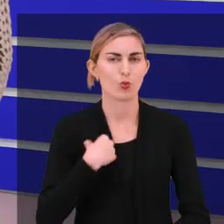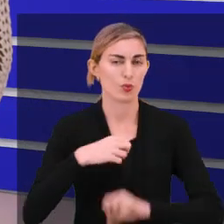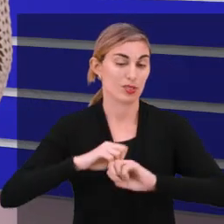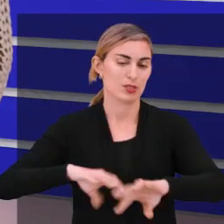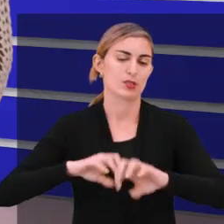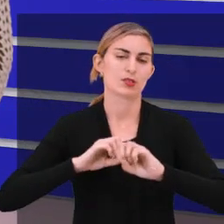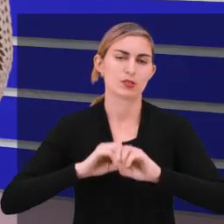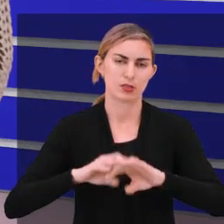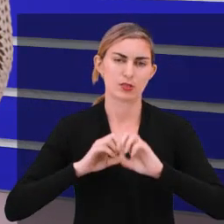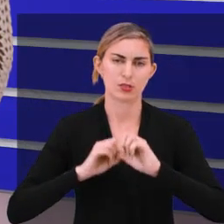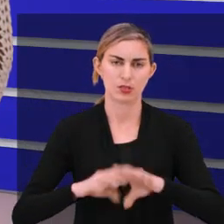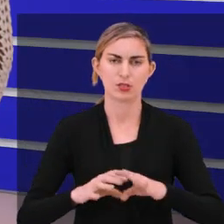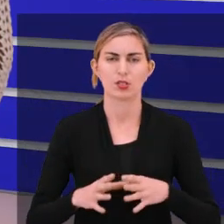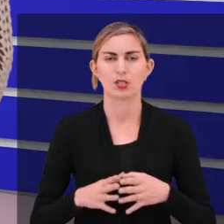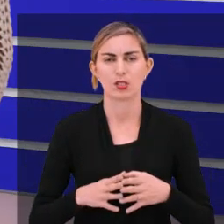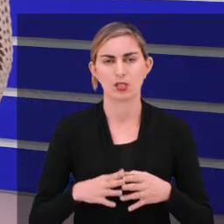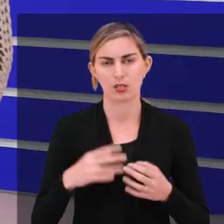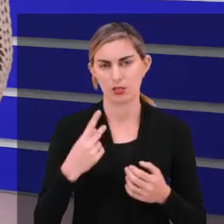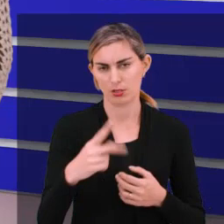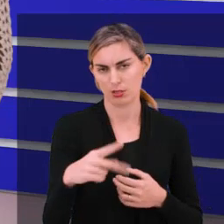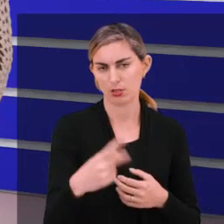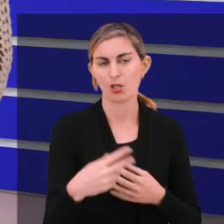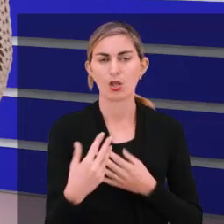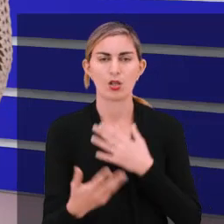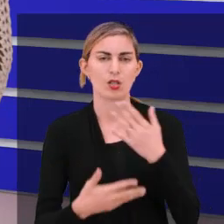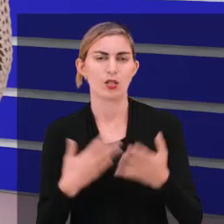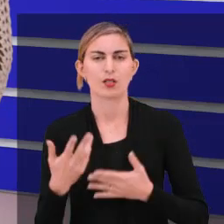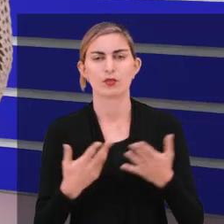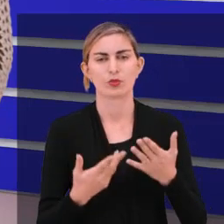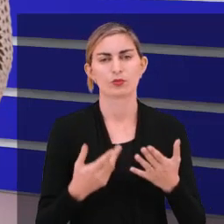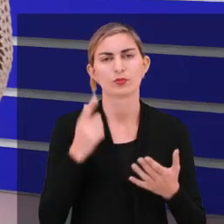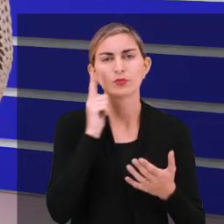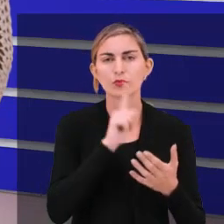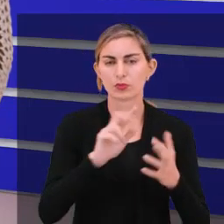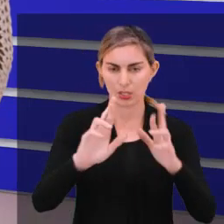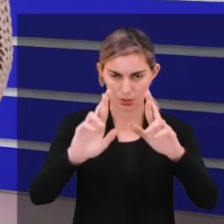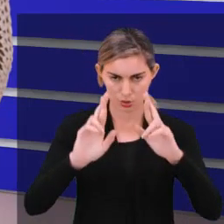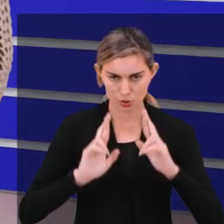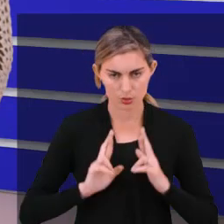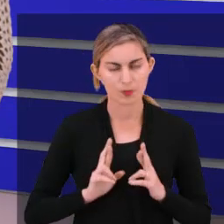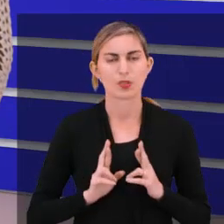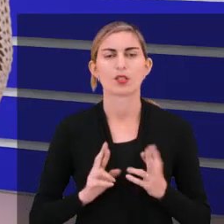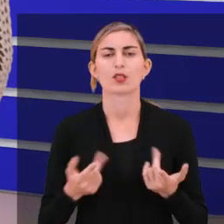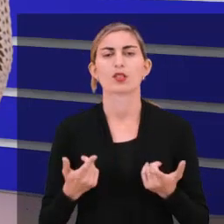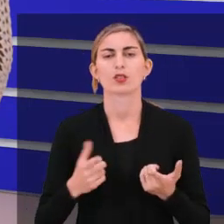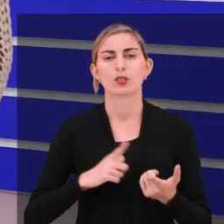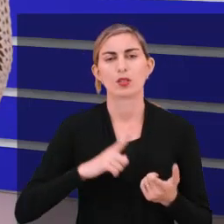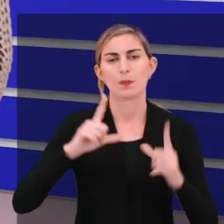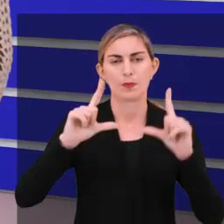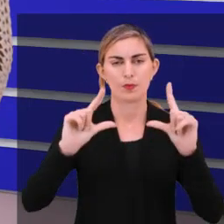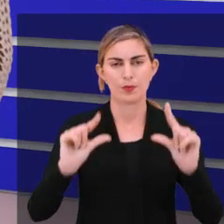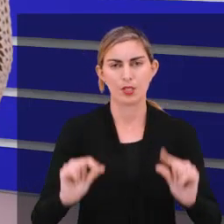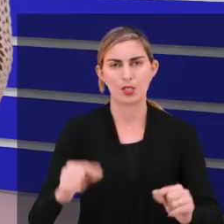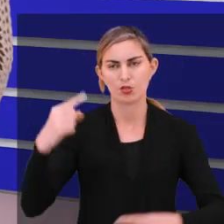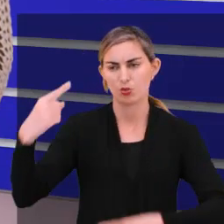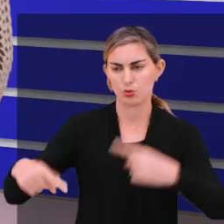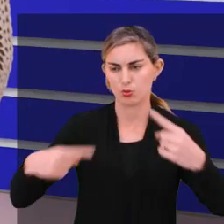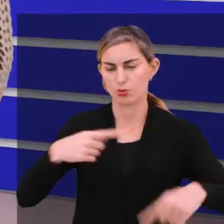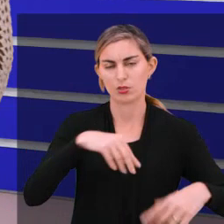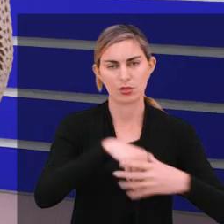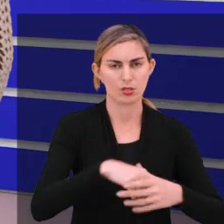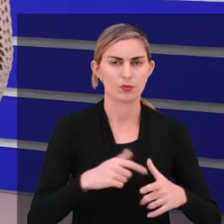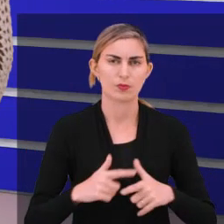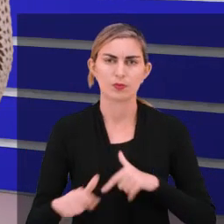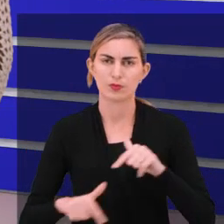uma educadora. E aí, com isso, eu vou adquirir mais respeito. Eu vou ter menos conflito